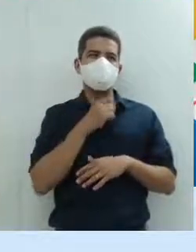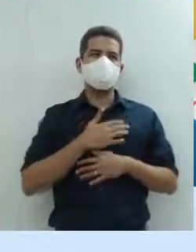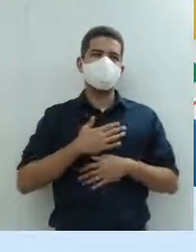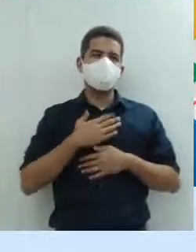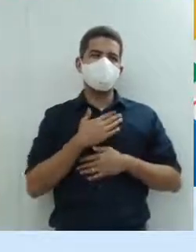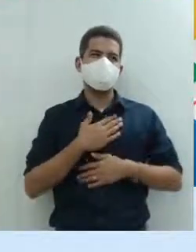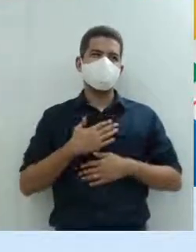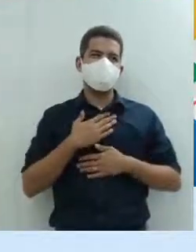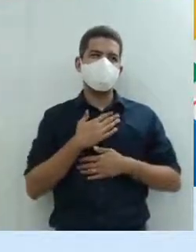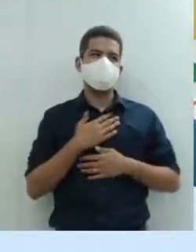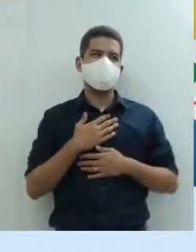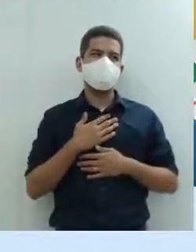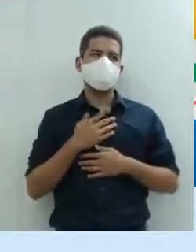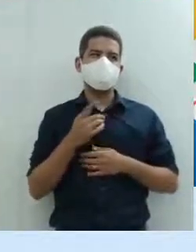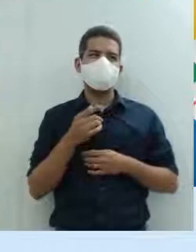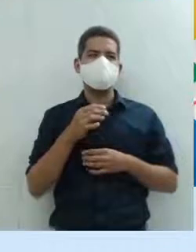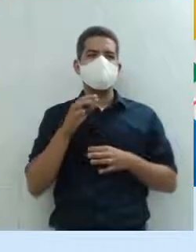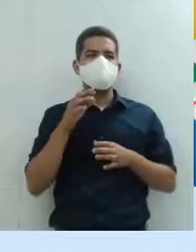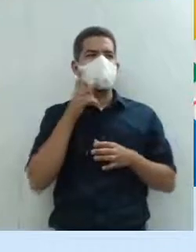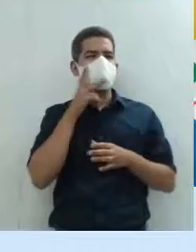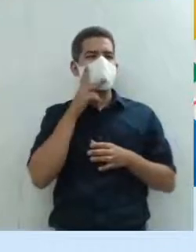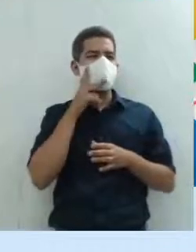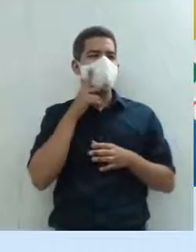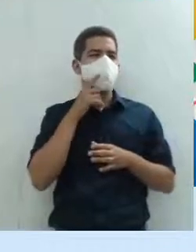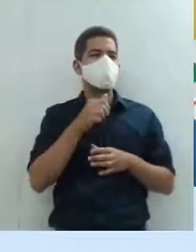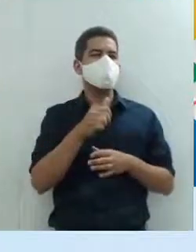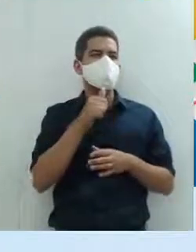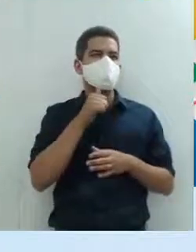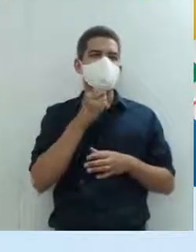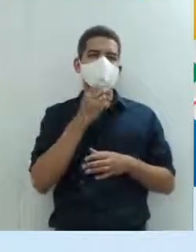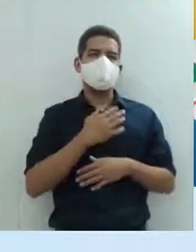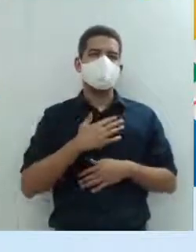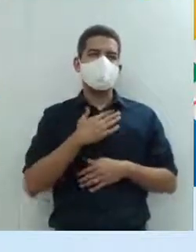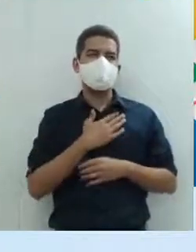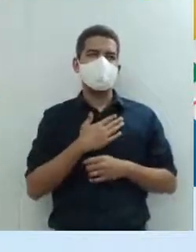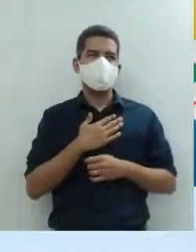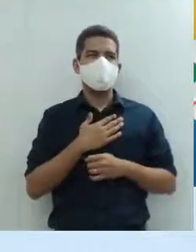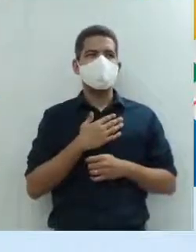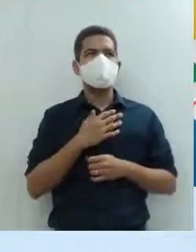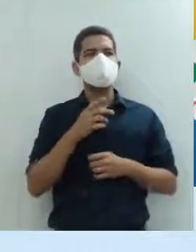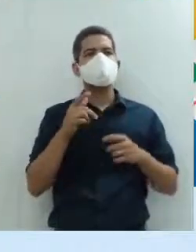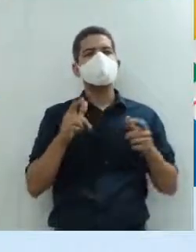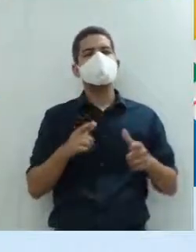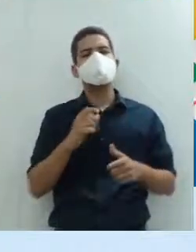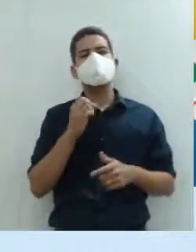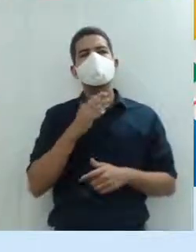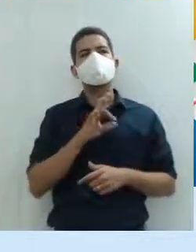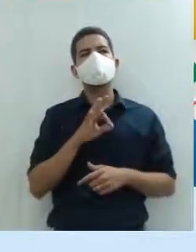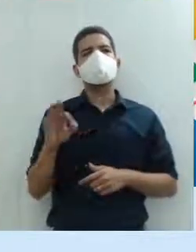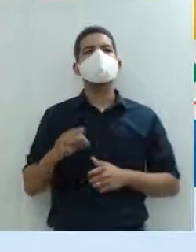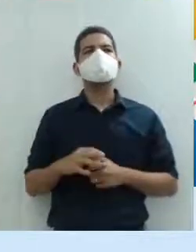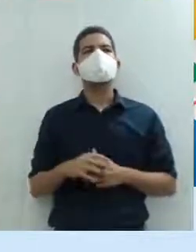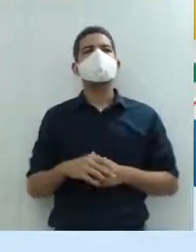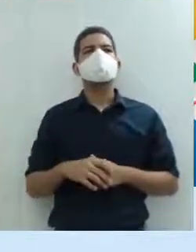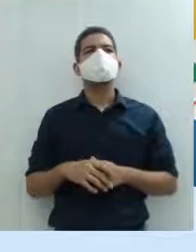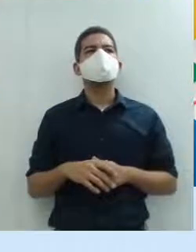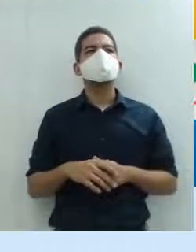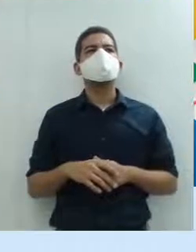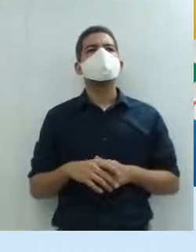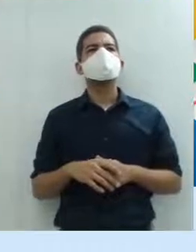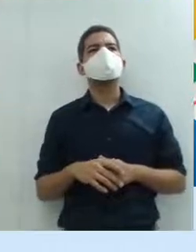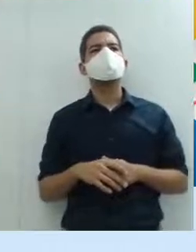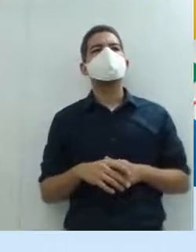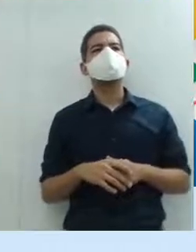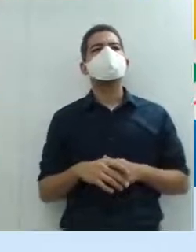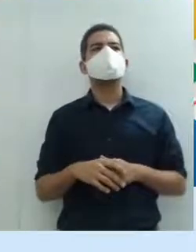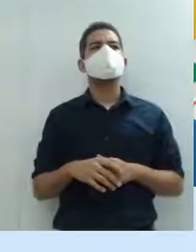Gravatá agora. Pense, tomar aquele vinhozinho em Gravatá agora. Oh, meu Deus. Lugar maravilhoso, viu? Amo Gravatá. Seguindo, ó,